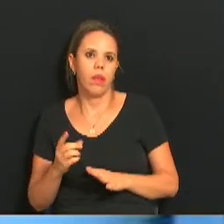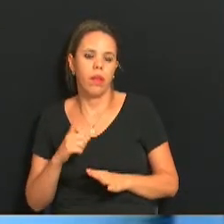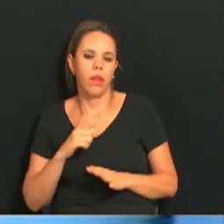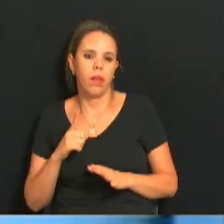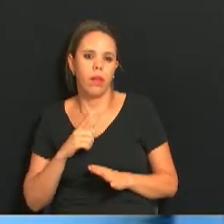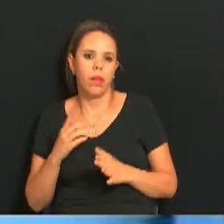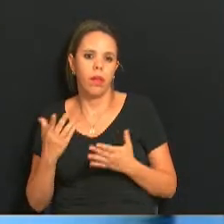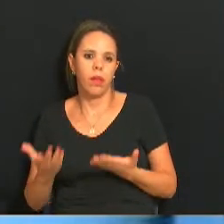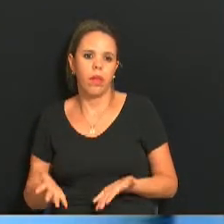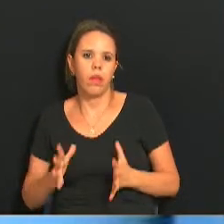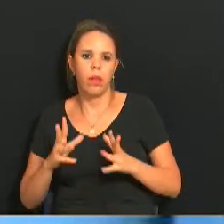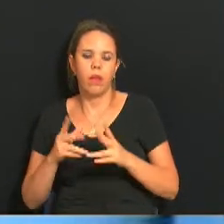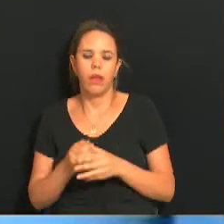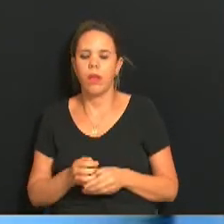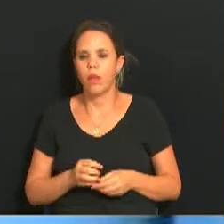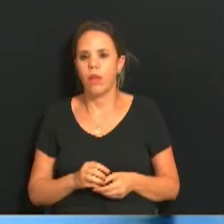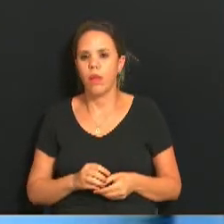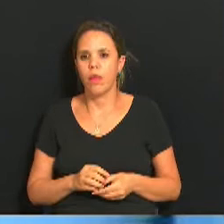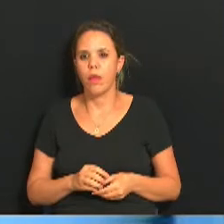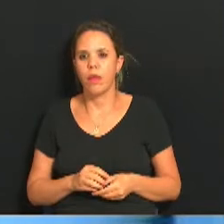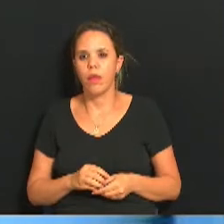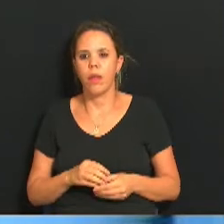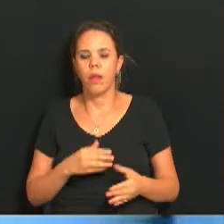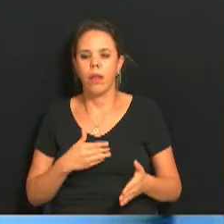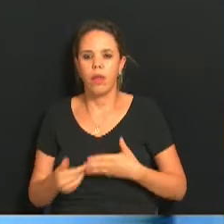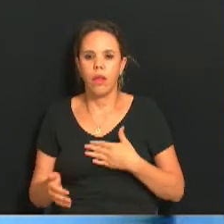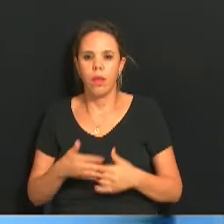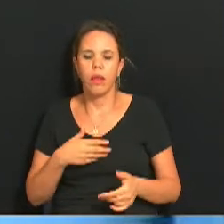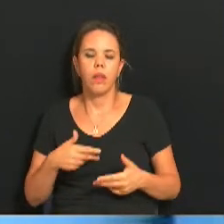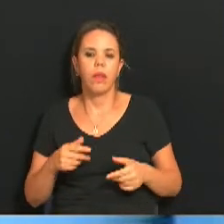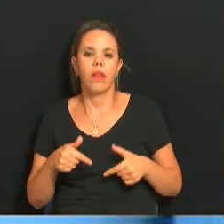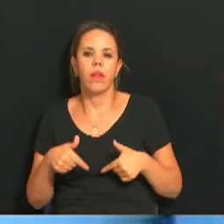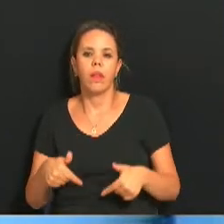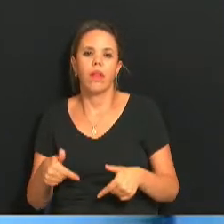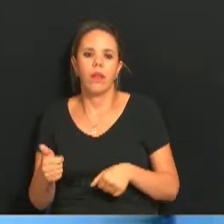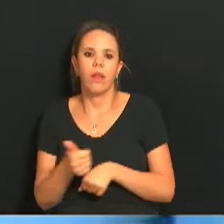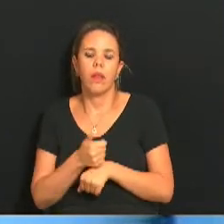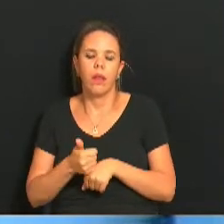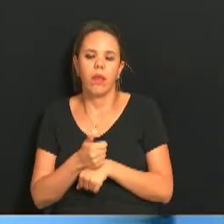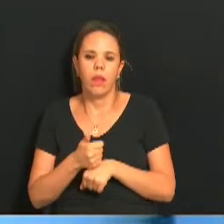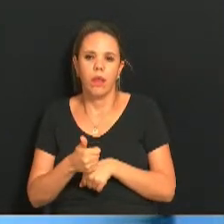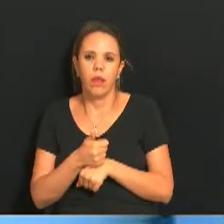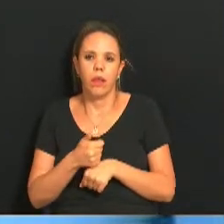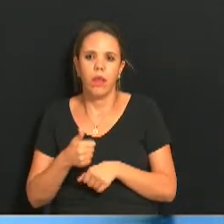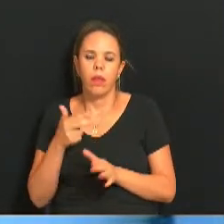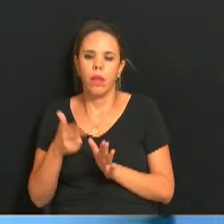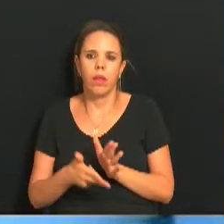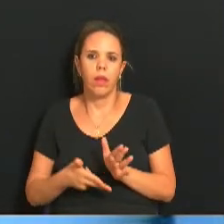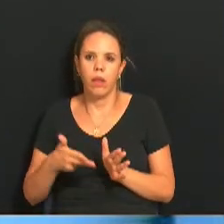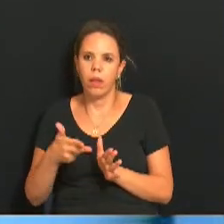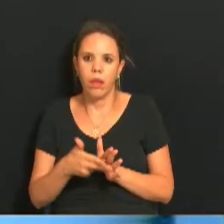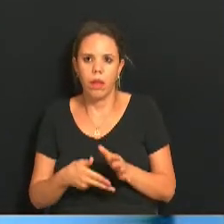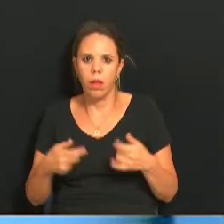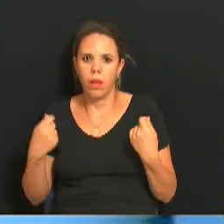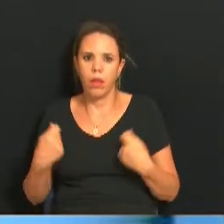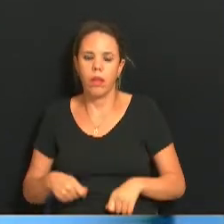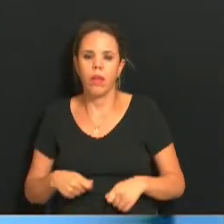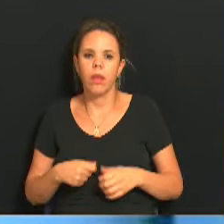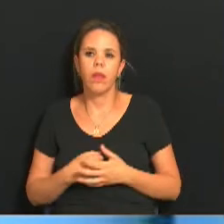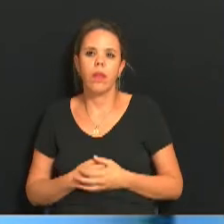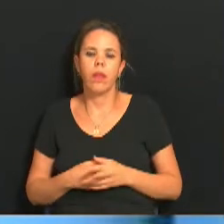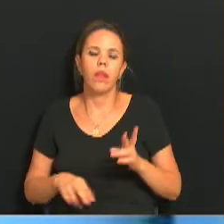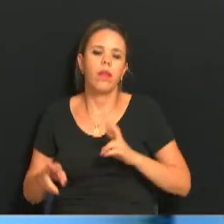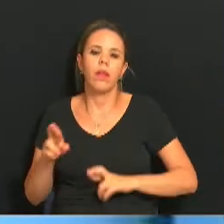esse dispositivo todas elas e qualquer intervenção na área do complexo Ferroviário precisa de prévia